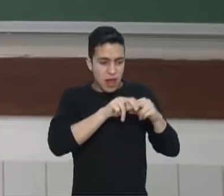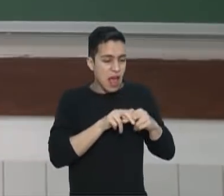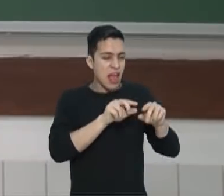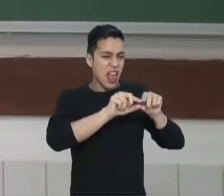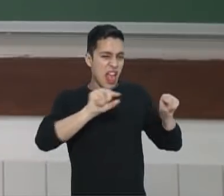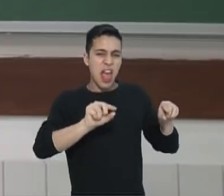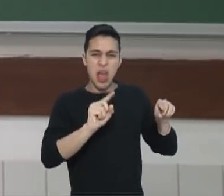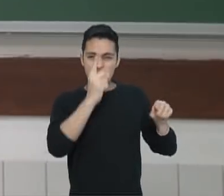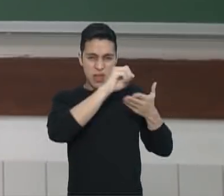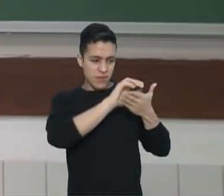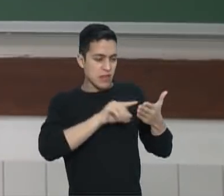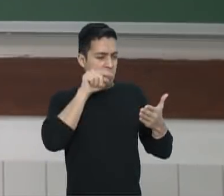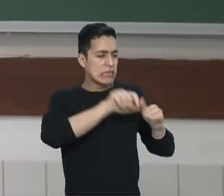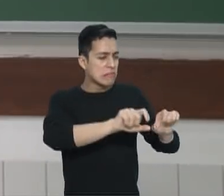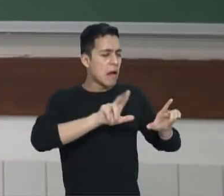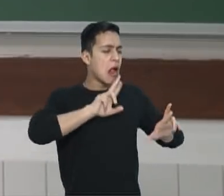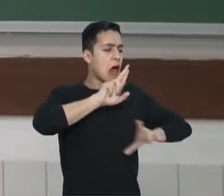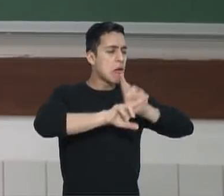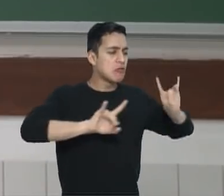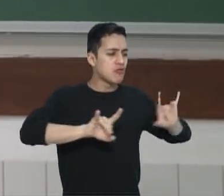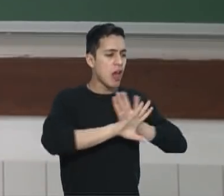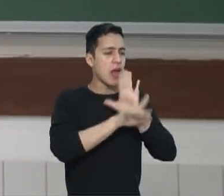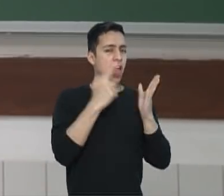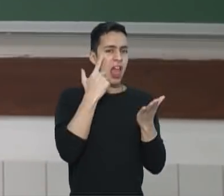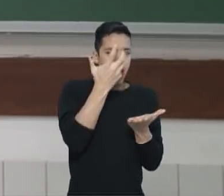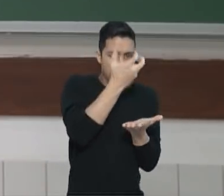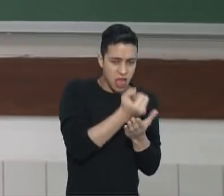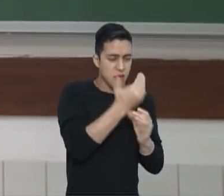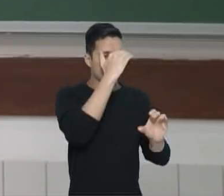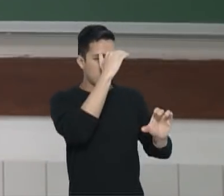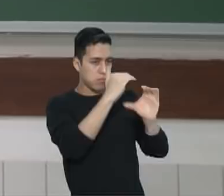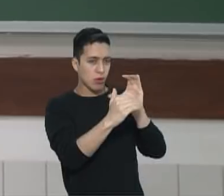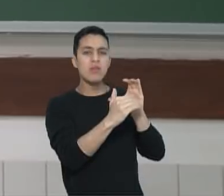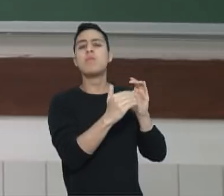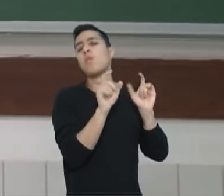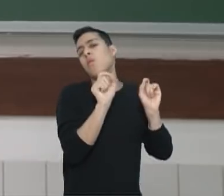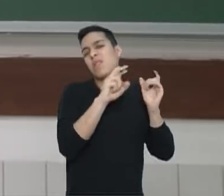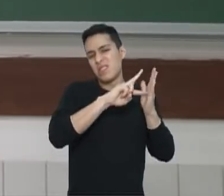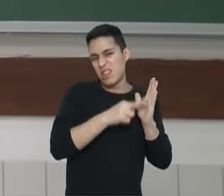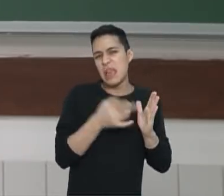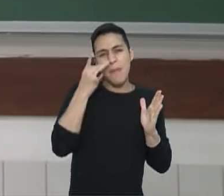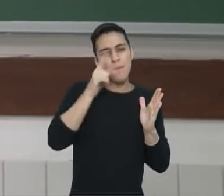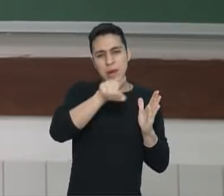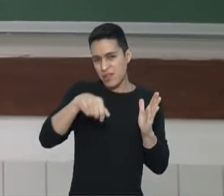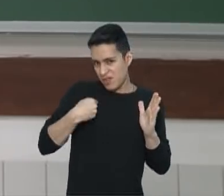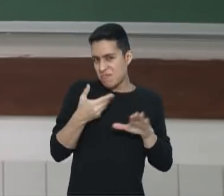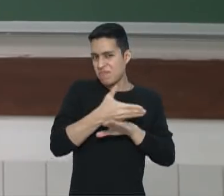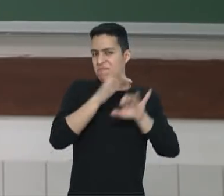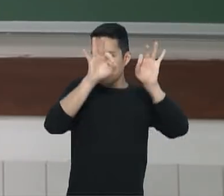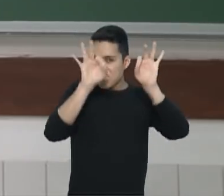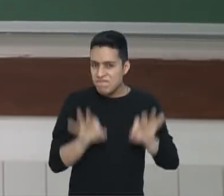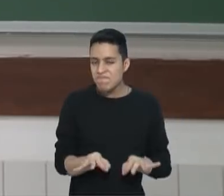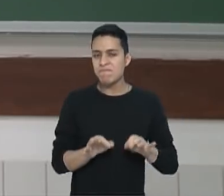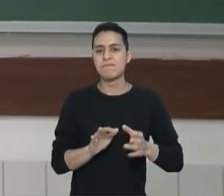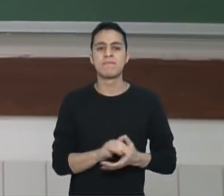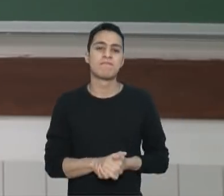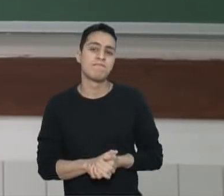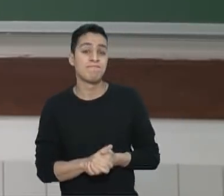atividade 1. Né? Então vocês clicam lá, fazem a atividade, mandam e assim está confirmada a sua presença na